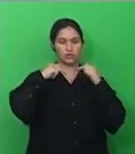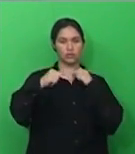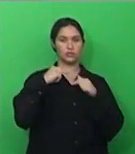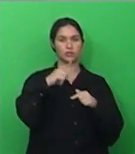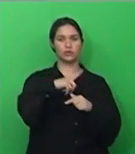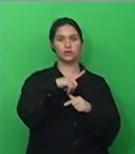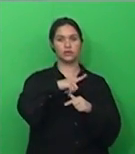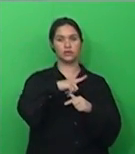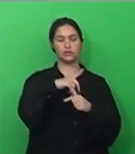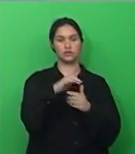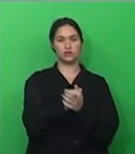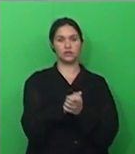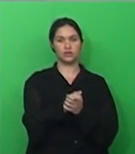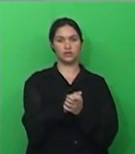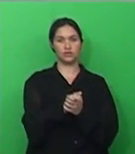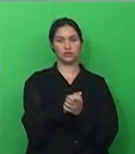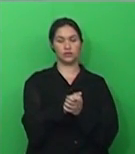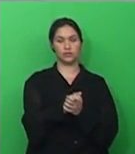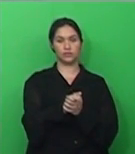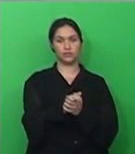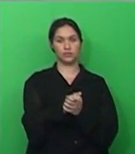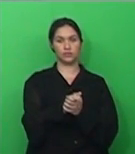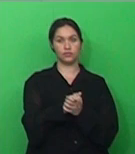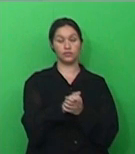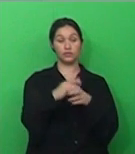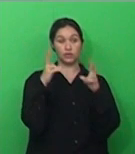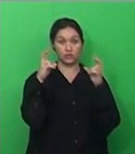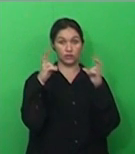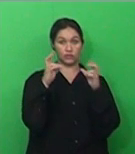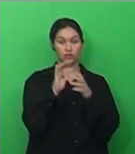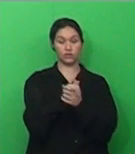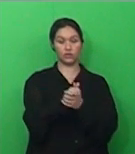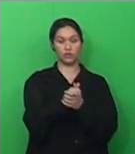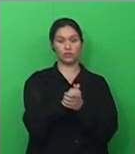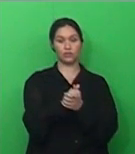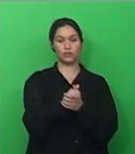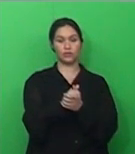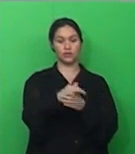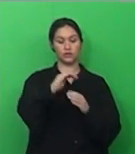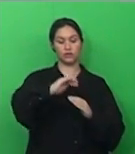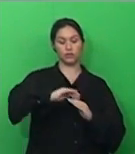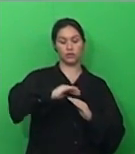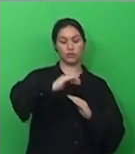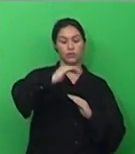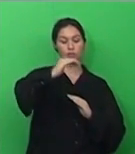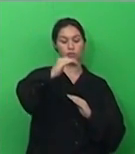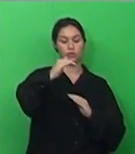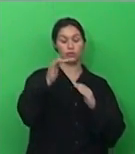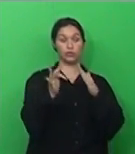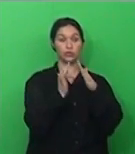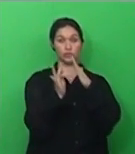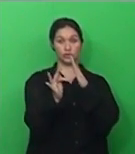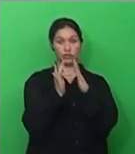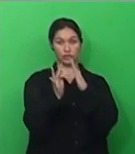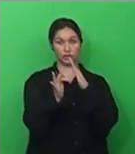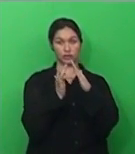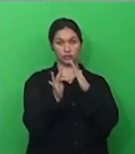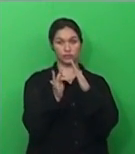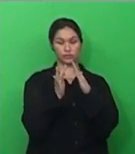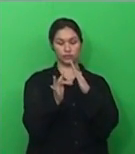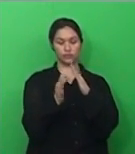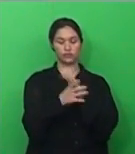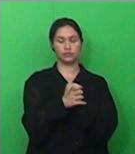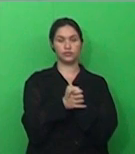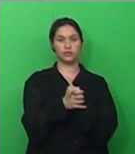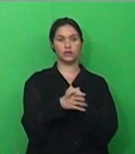inquérito civil é 3587, que trata então da rampa sul, a rampa do Terminal Central de Passageiros. A audiência aconteceu agora